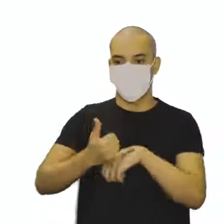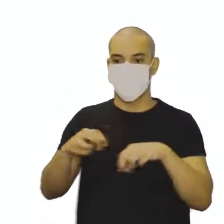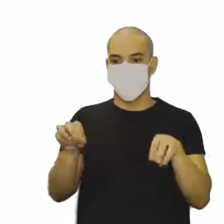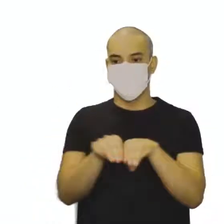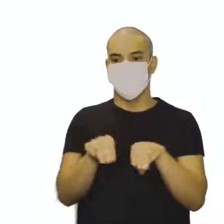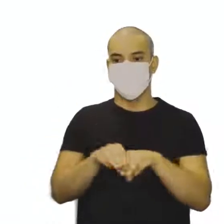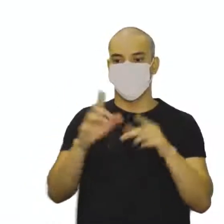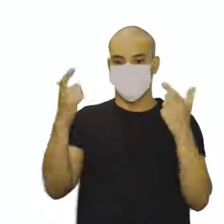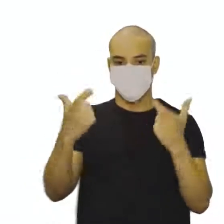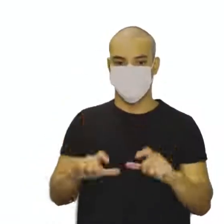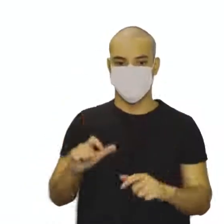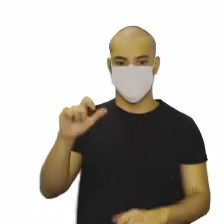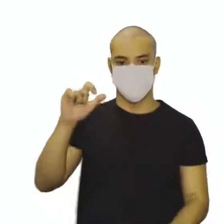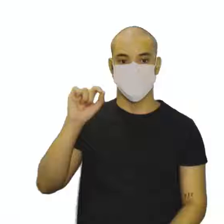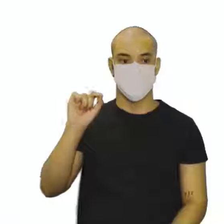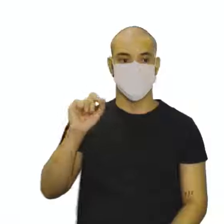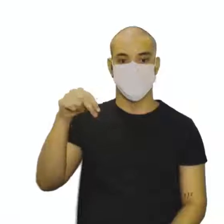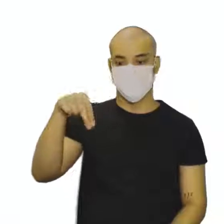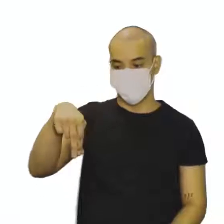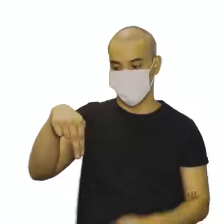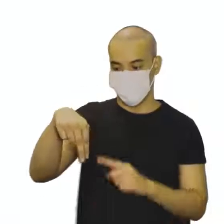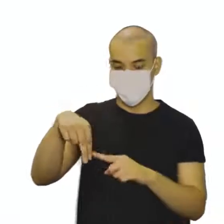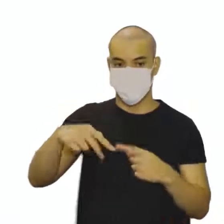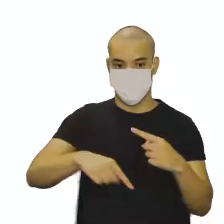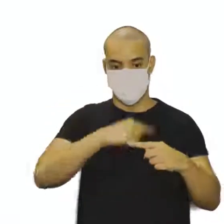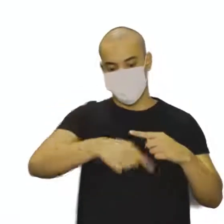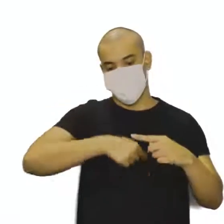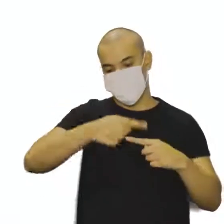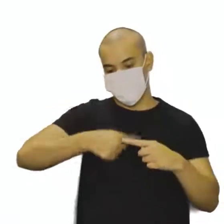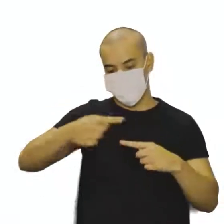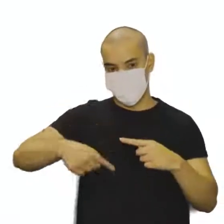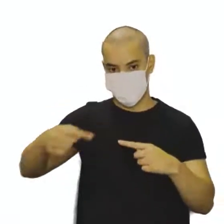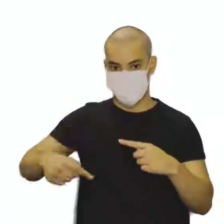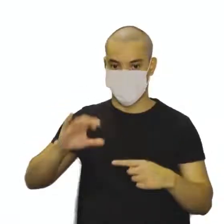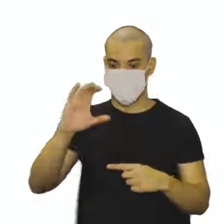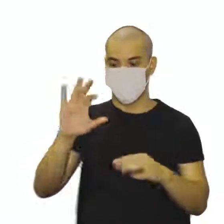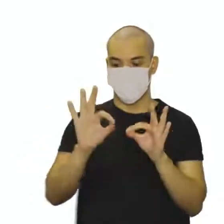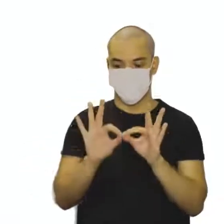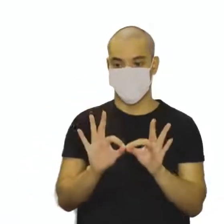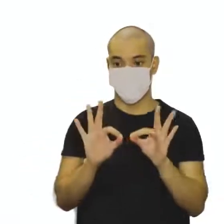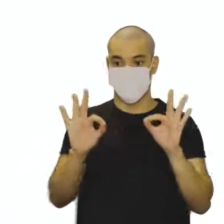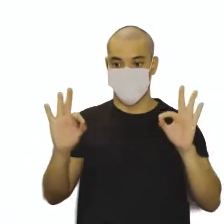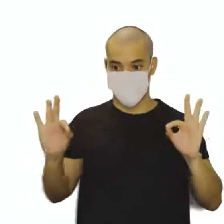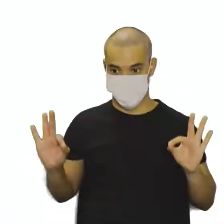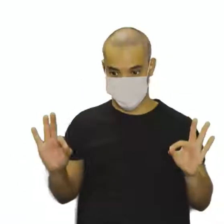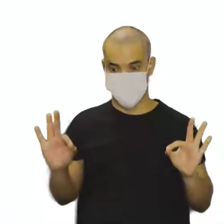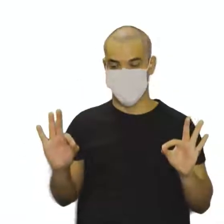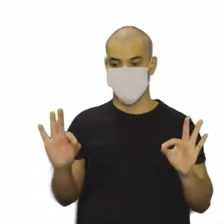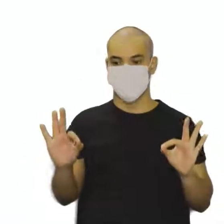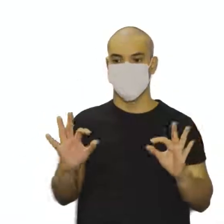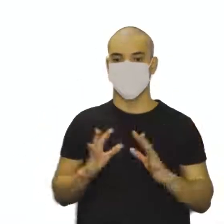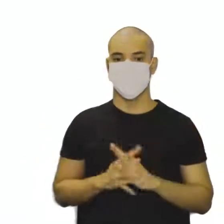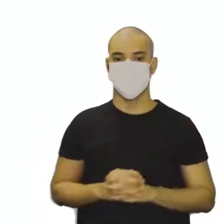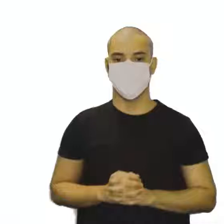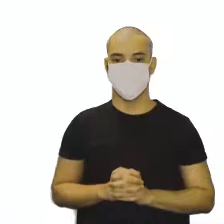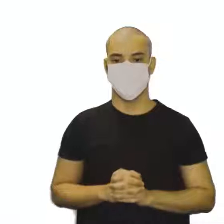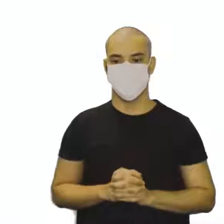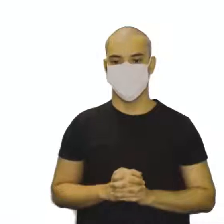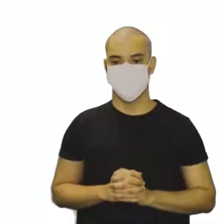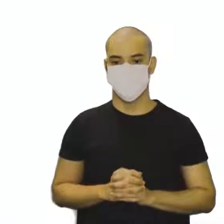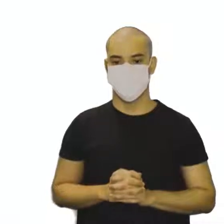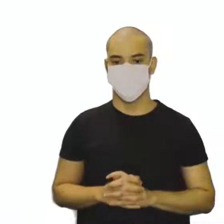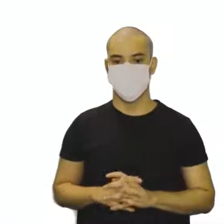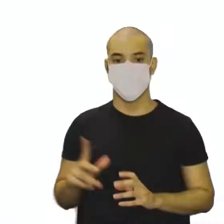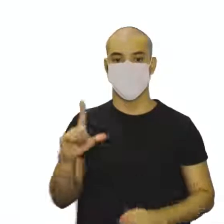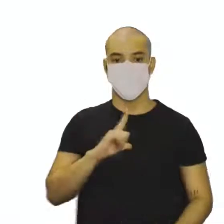ferromagnético, onde N é o número de voltas, C é o comprimento dessa bobina aqui, e aqui